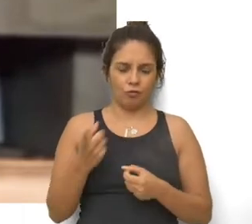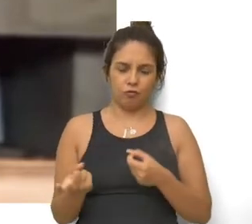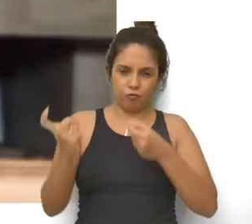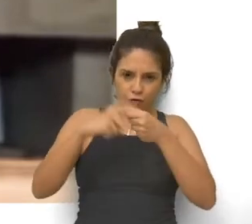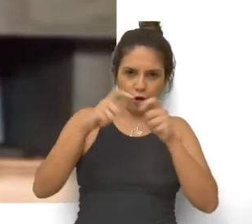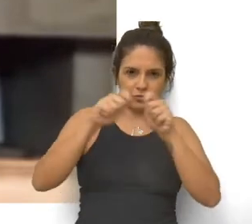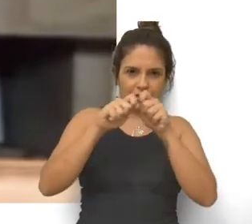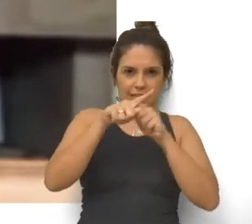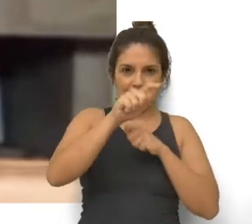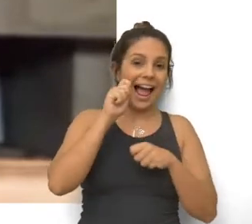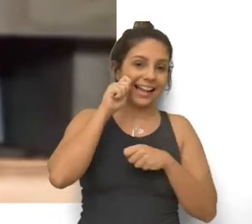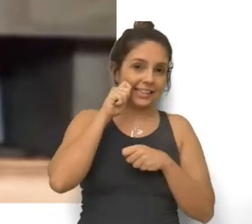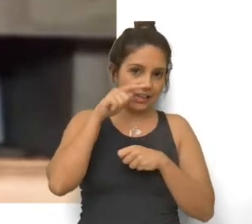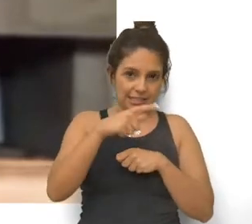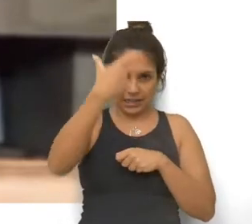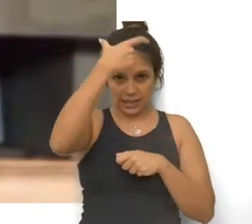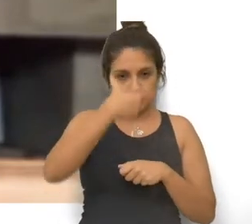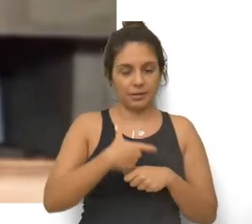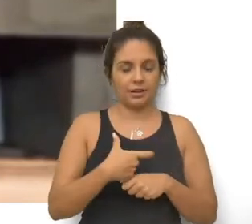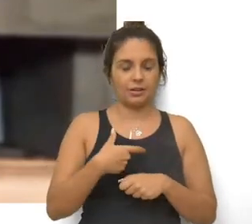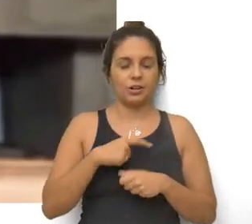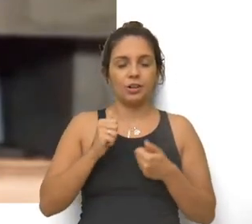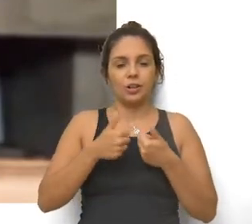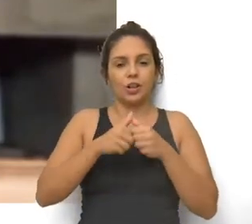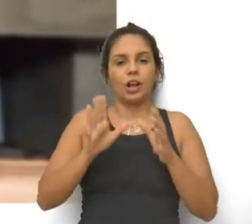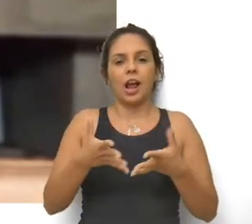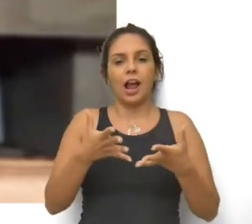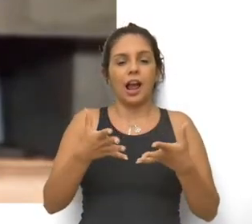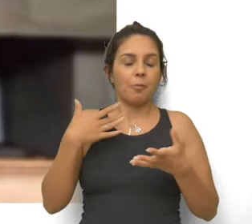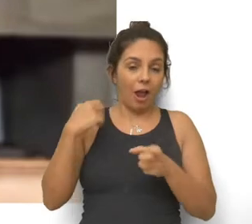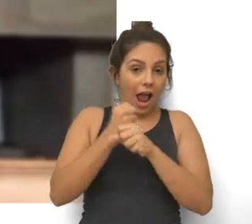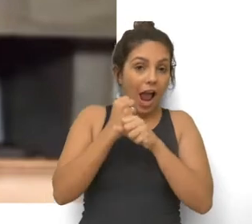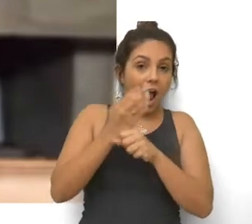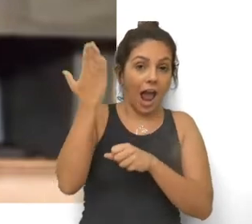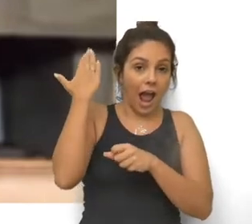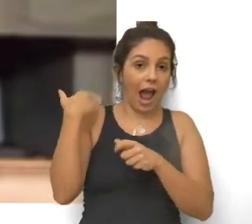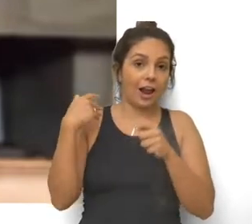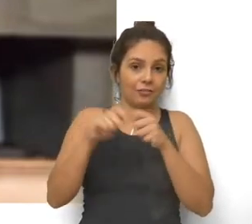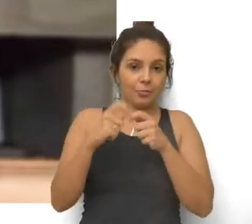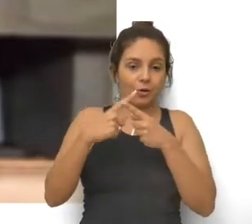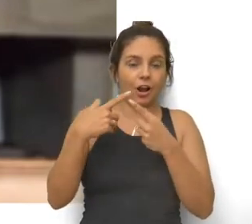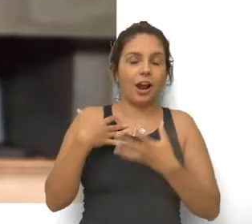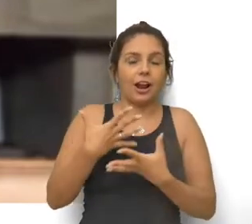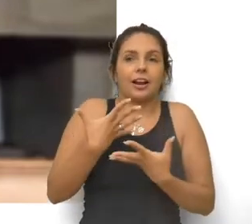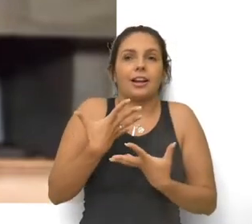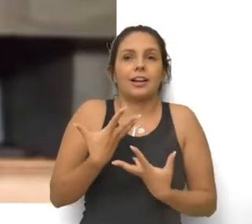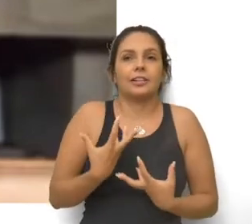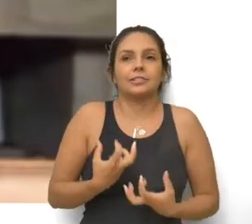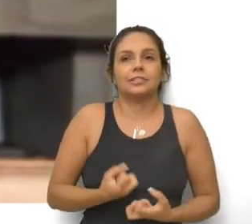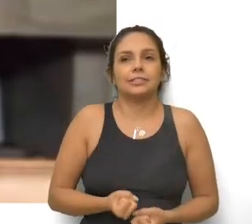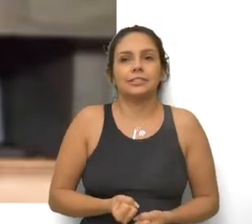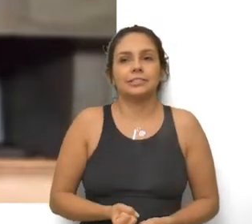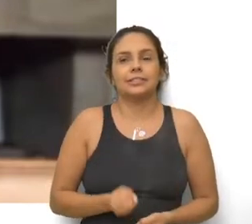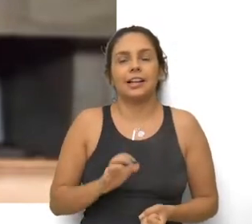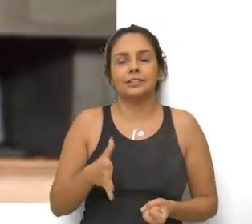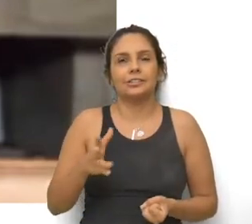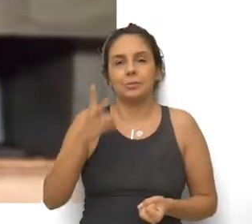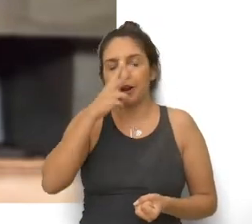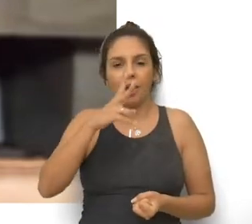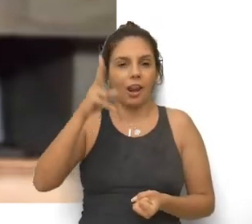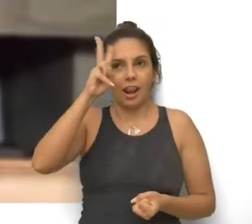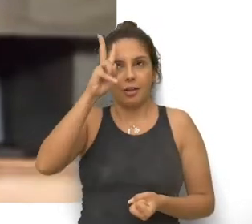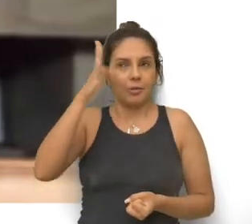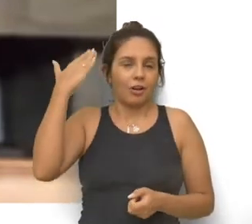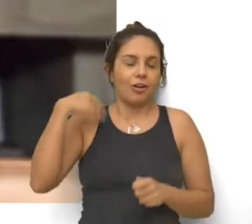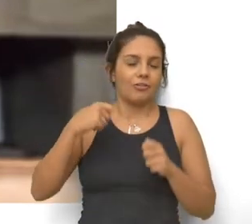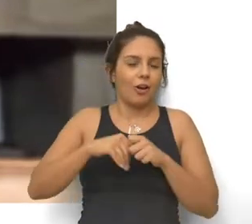retomar, eu tô cansada do meu último tom, entende? Parece que eu ouço a minha voz